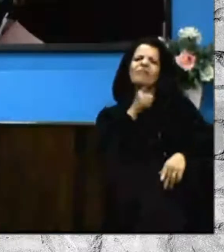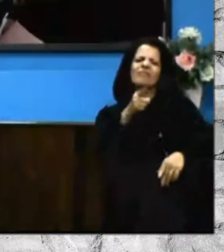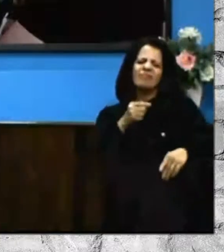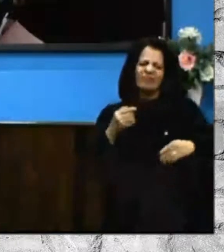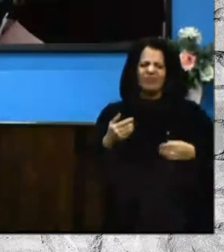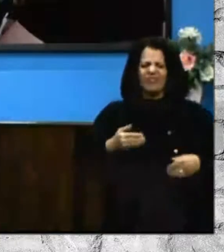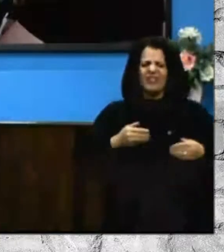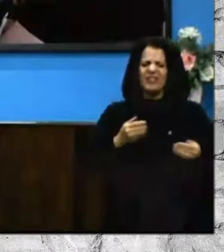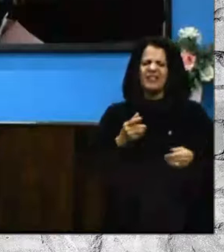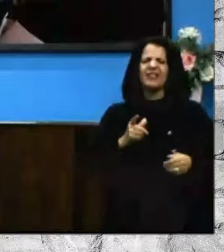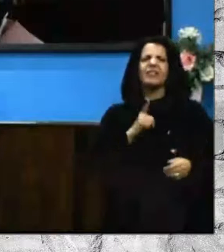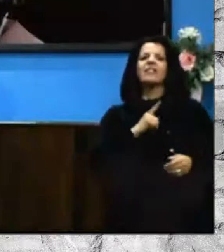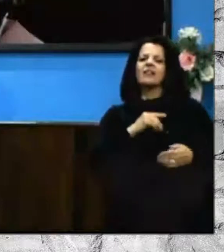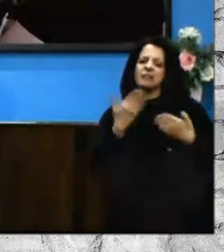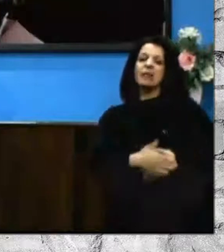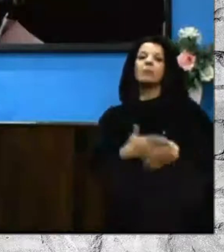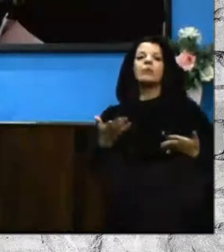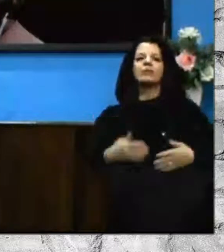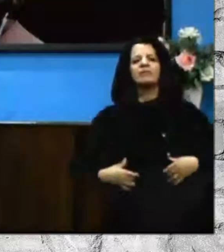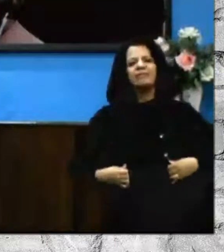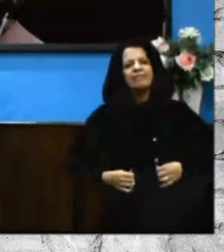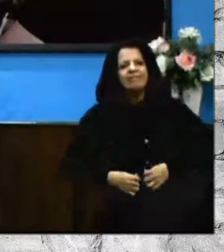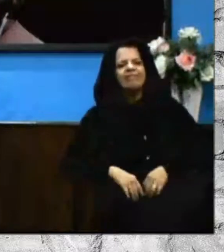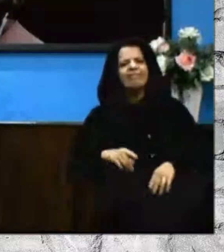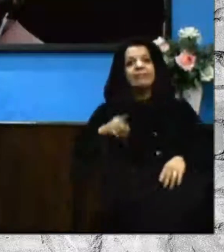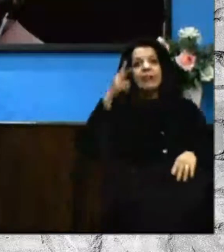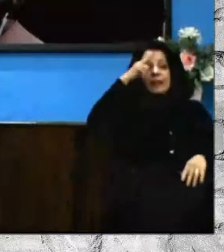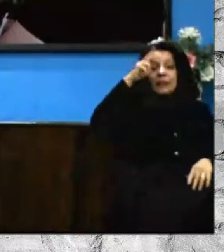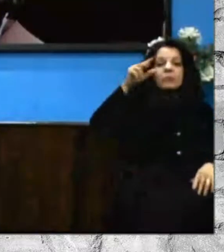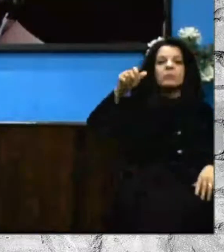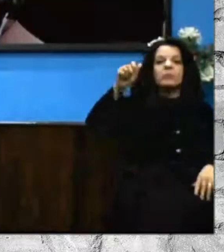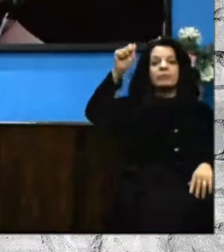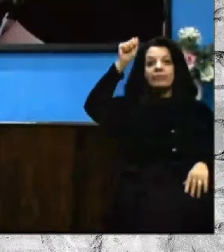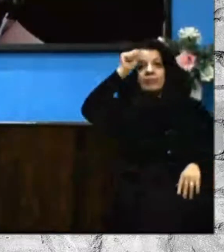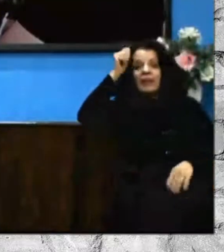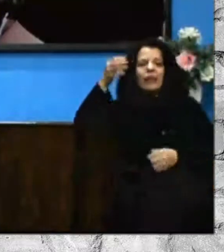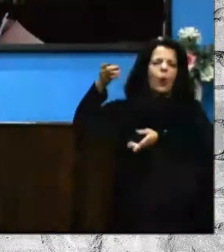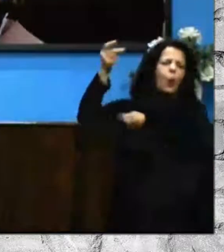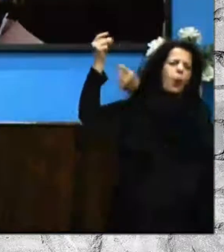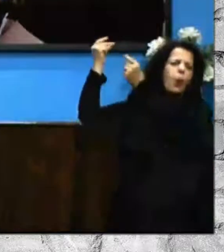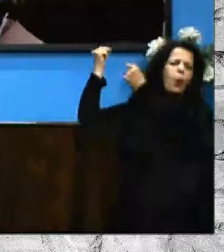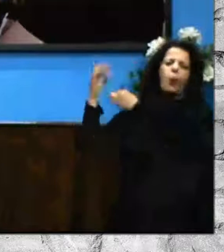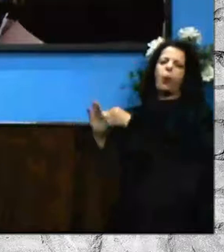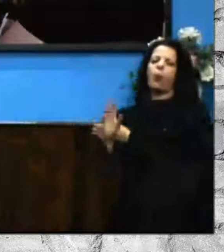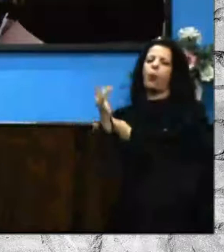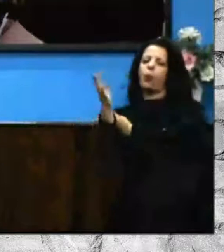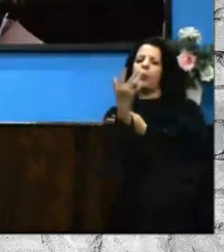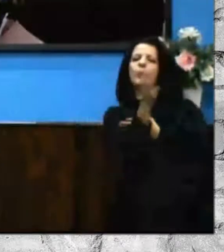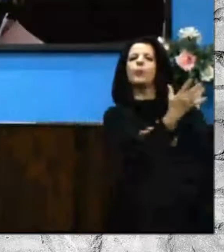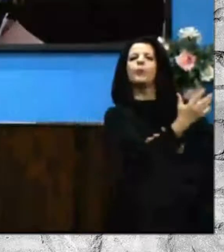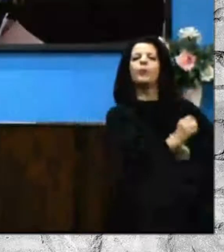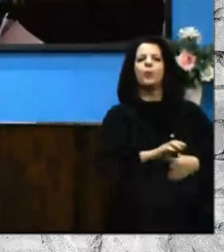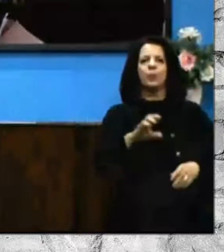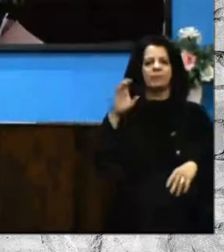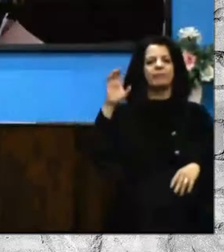E aí nós pensamos também que o primeiro Adão lá no jardim do Éden, que não se sujeitou à direção do